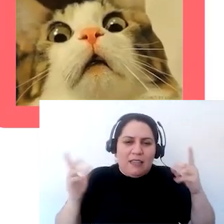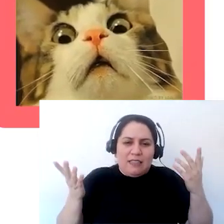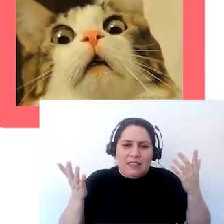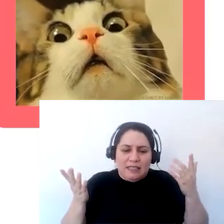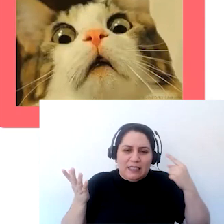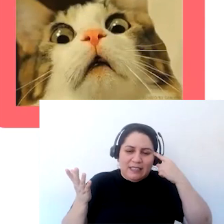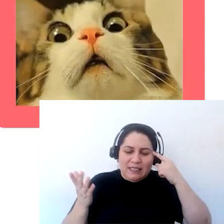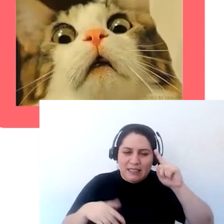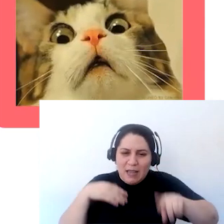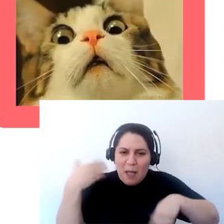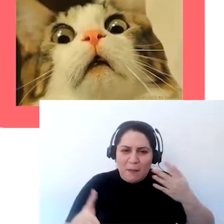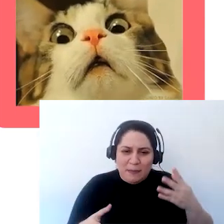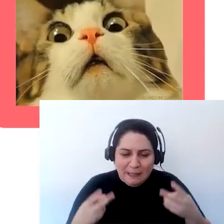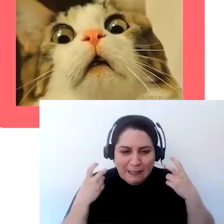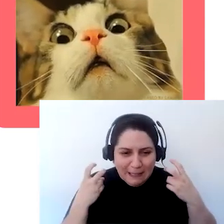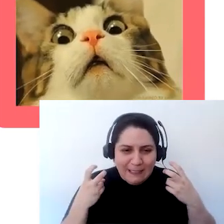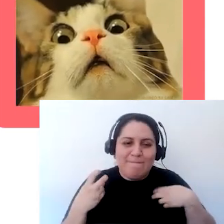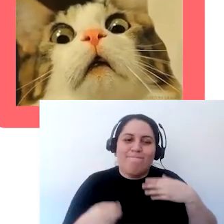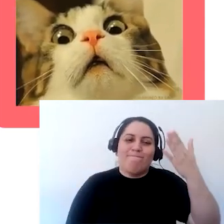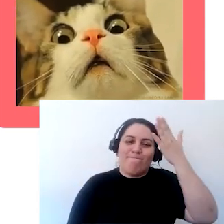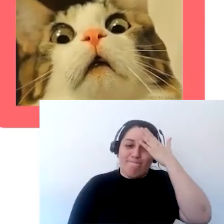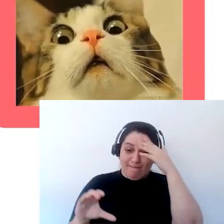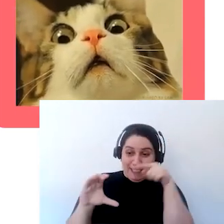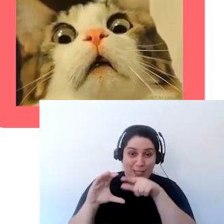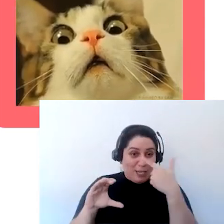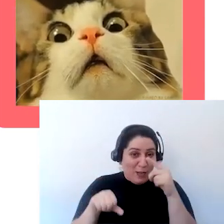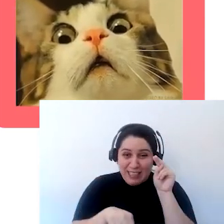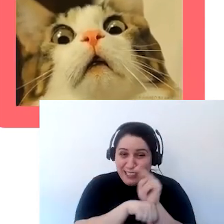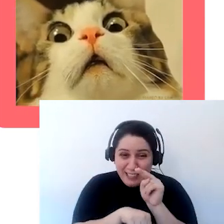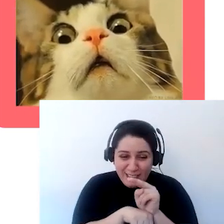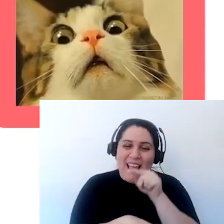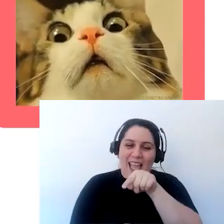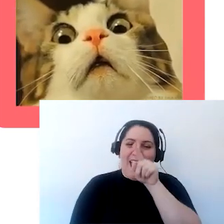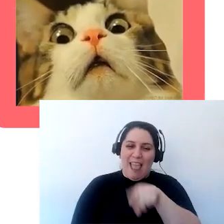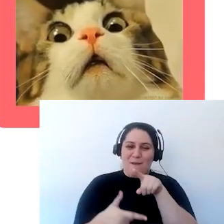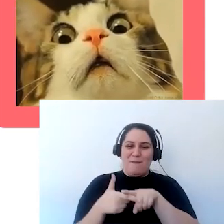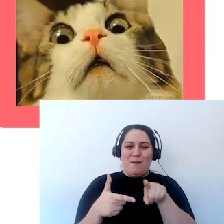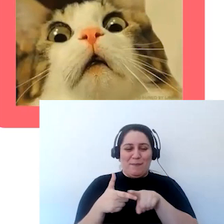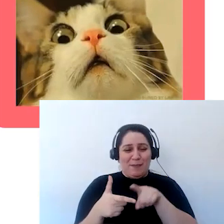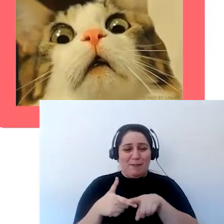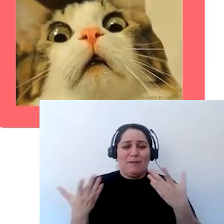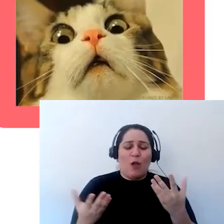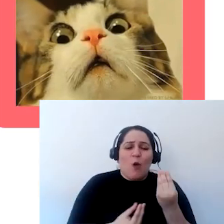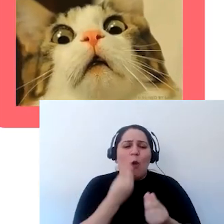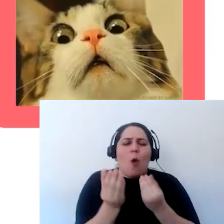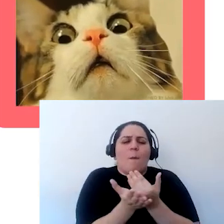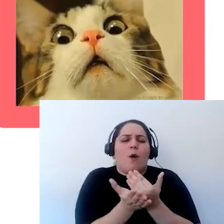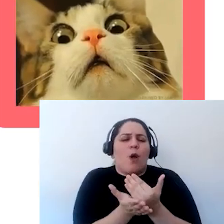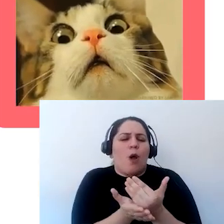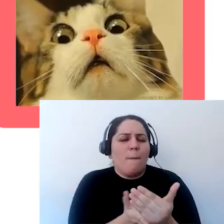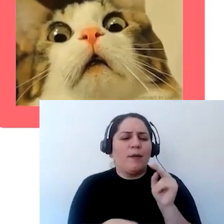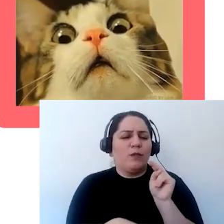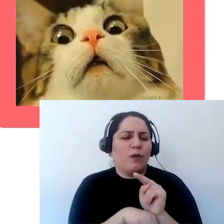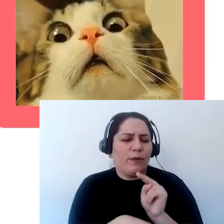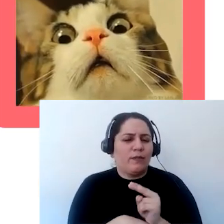consegue perceber, beleza, a gente já sabe que é aí que está o problema, mas e agora? Né, por onde que a gente vai começar? O que a gente